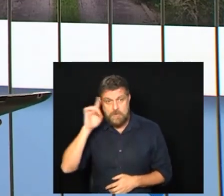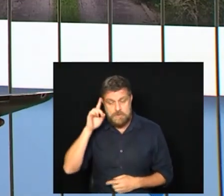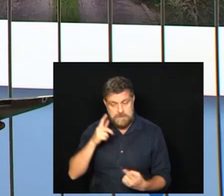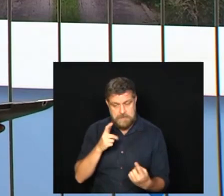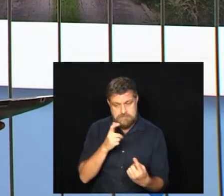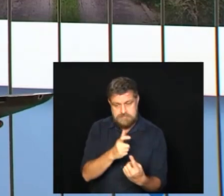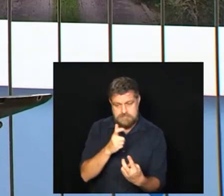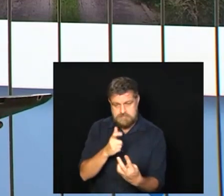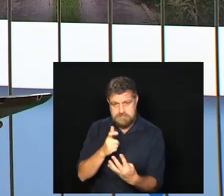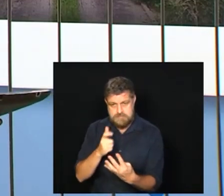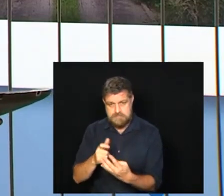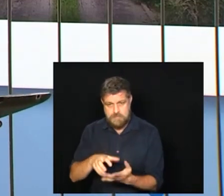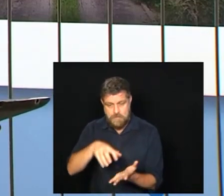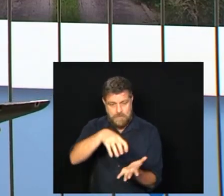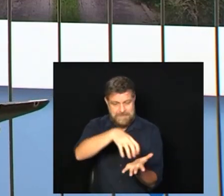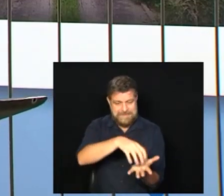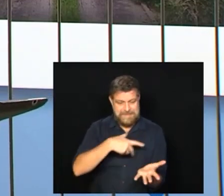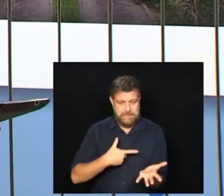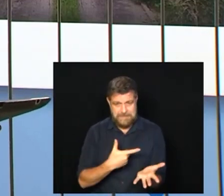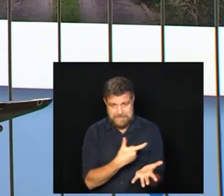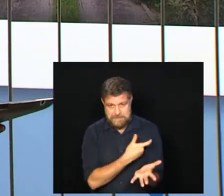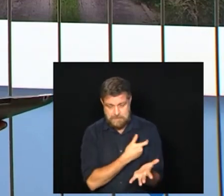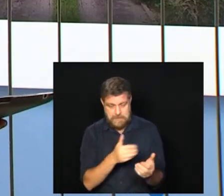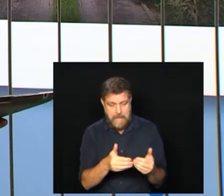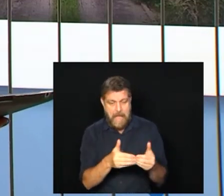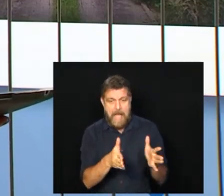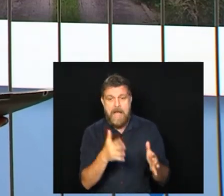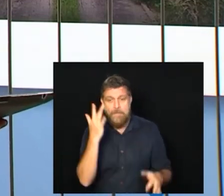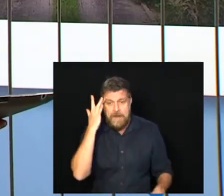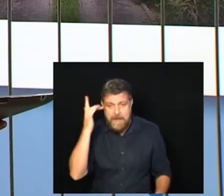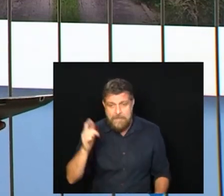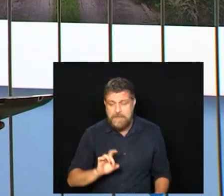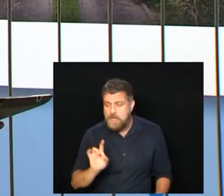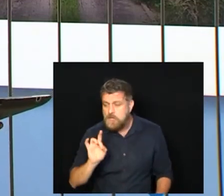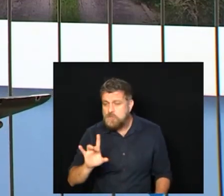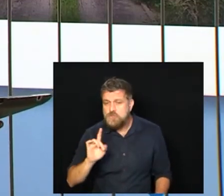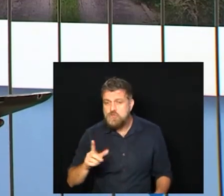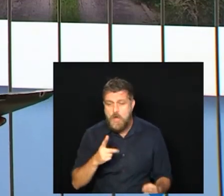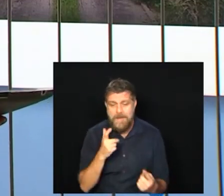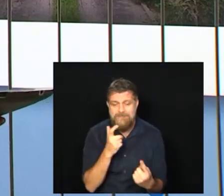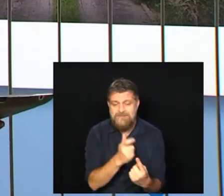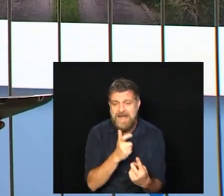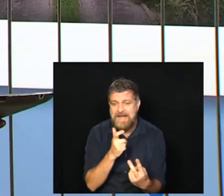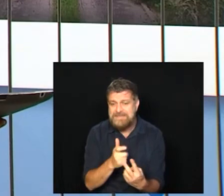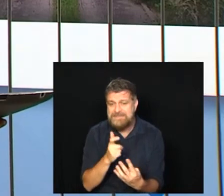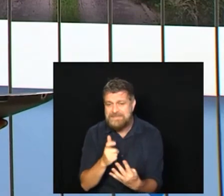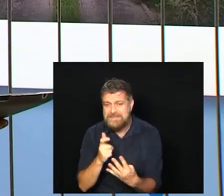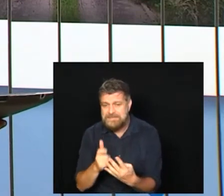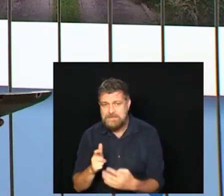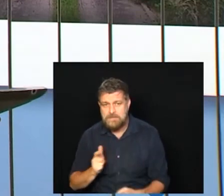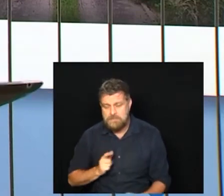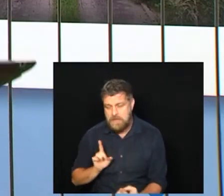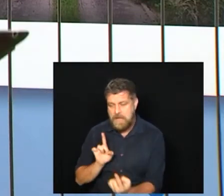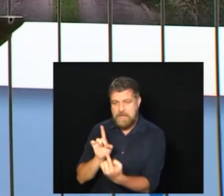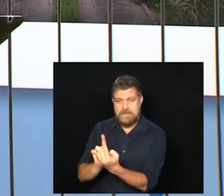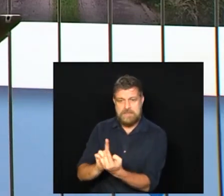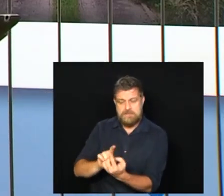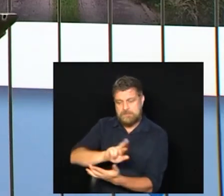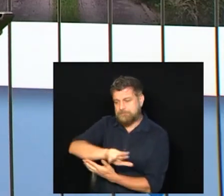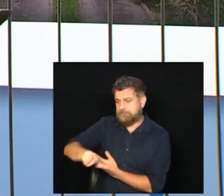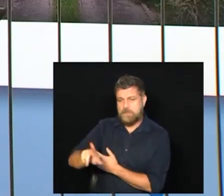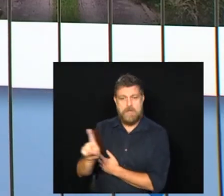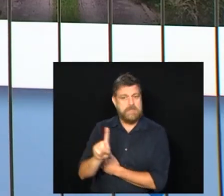vacina, os centros de saúde vão abrir amanhã apenas para vacinação. Os outros atendimentos não